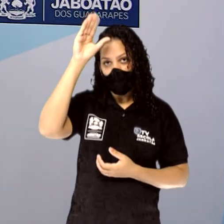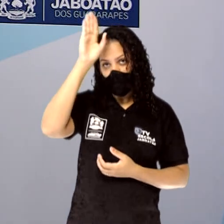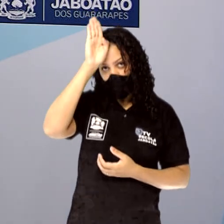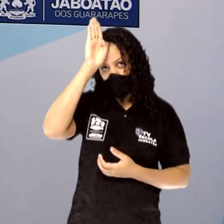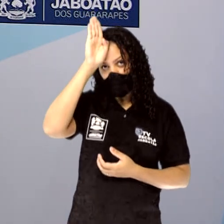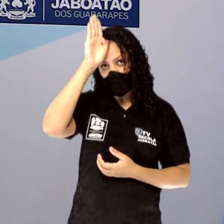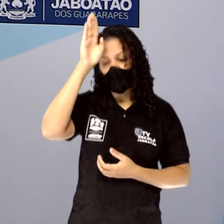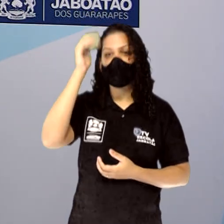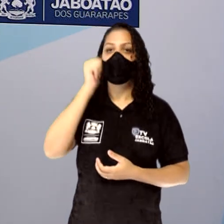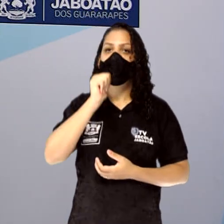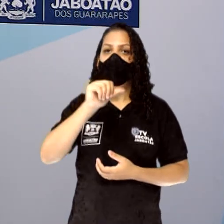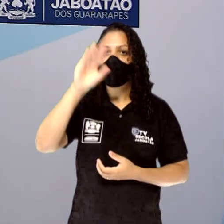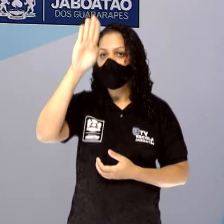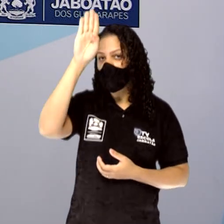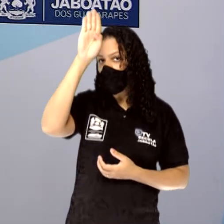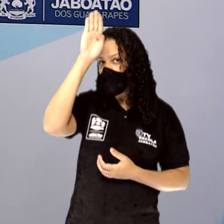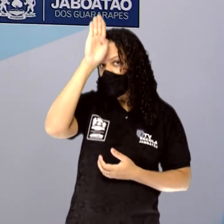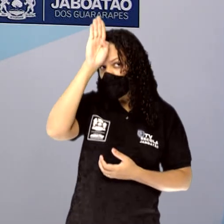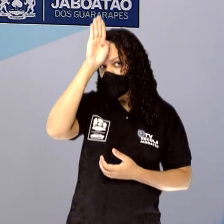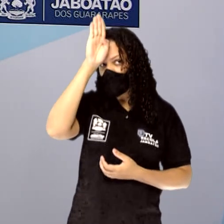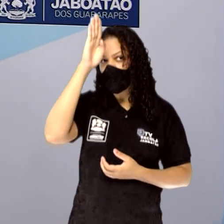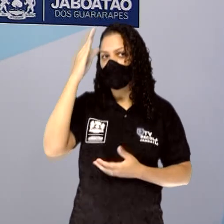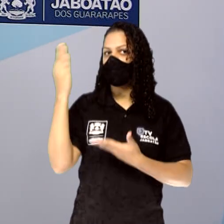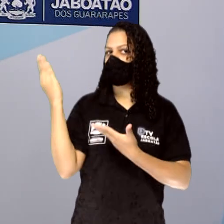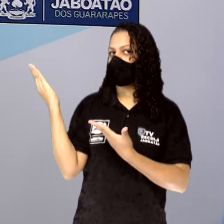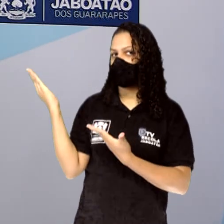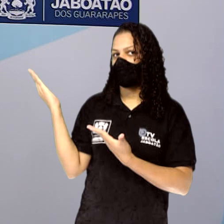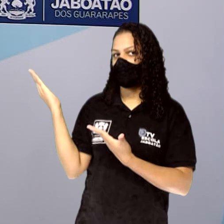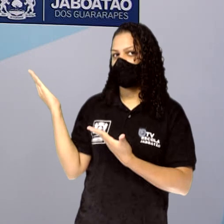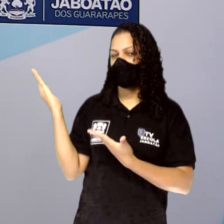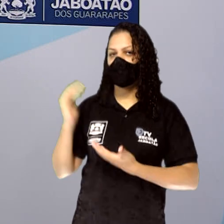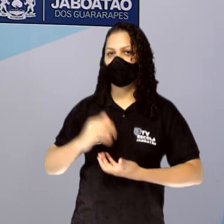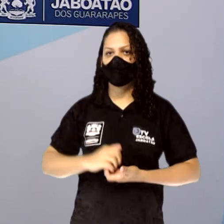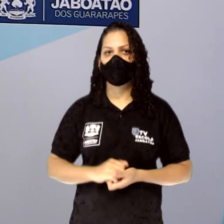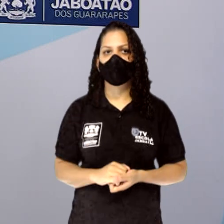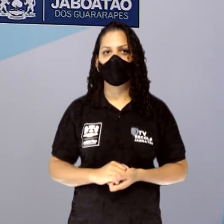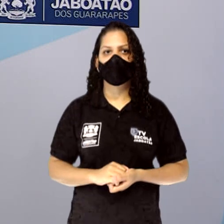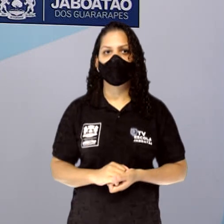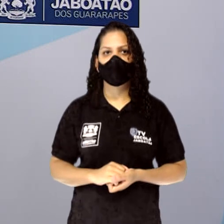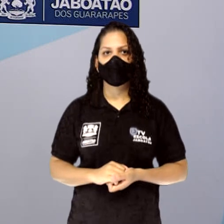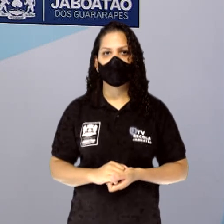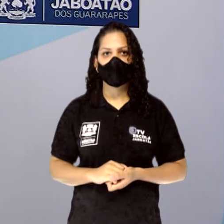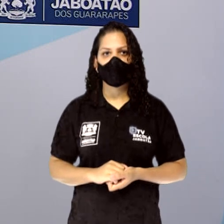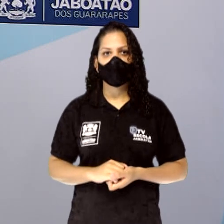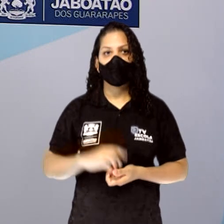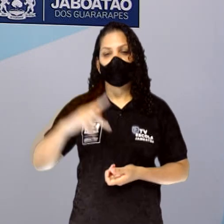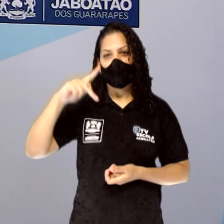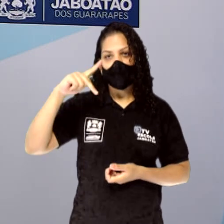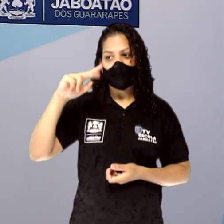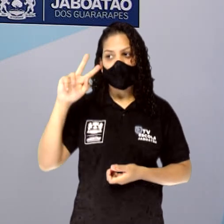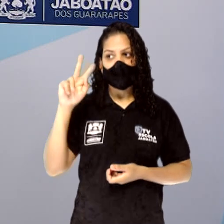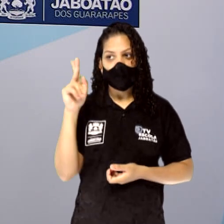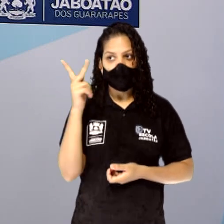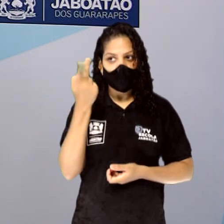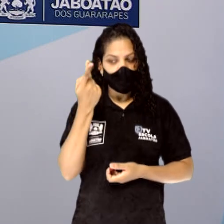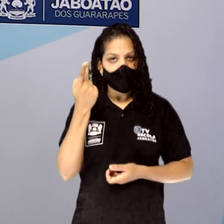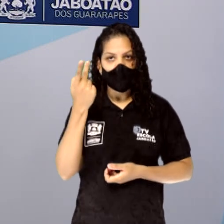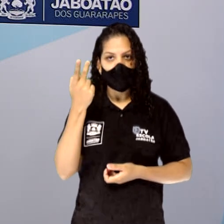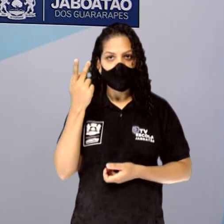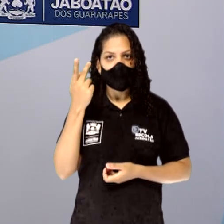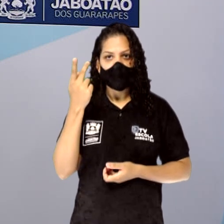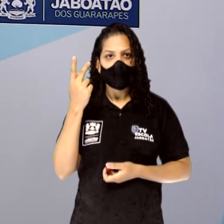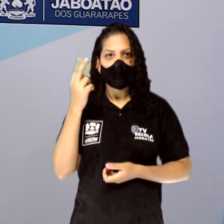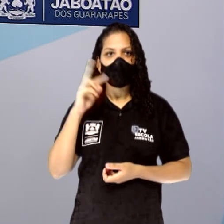Nephew, mais uma vez, nephew. Lembrando, PH em inglês não tem som de